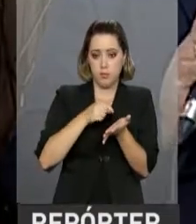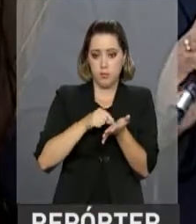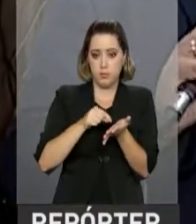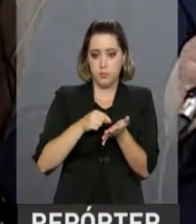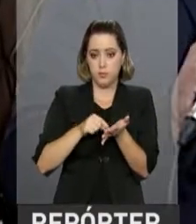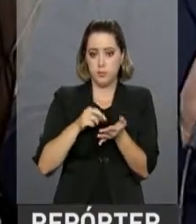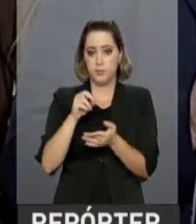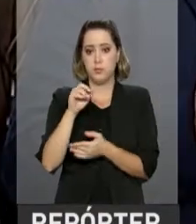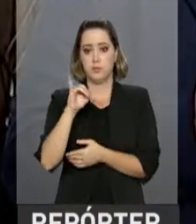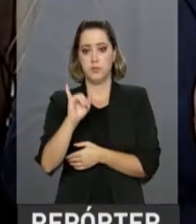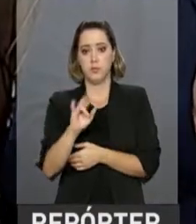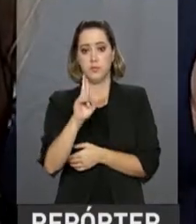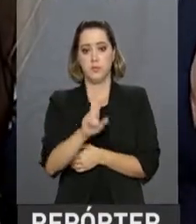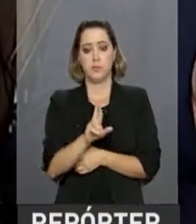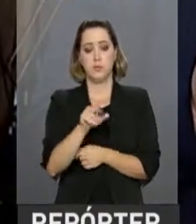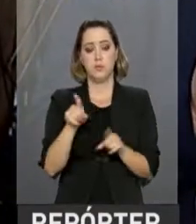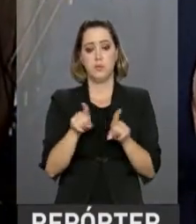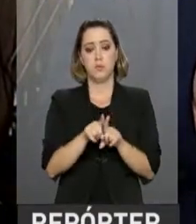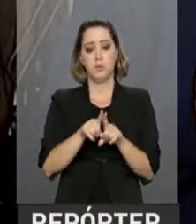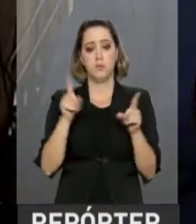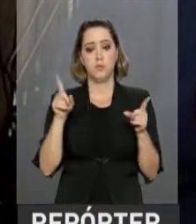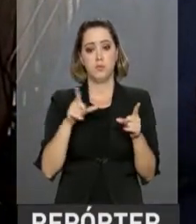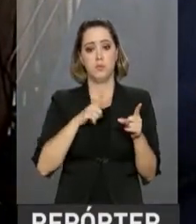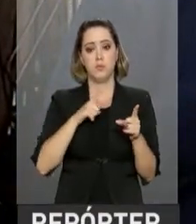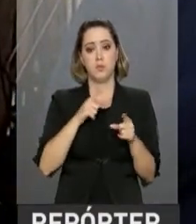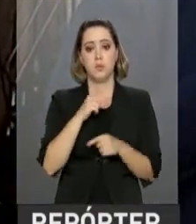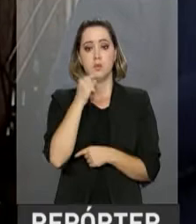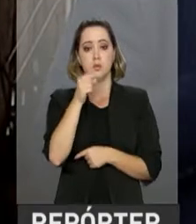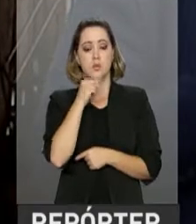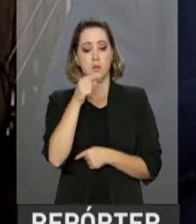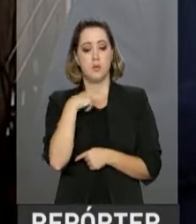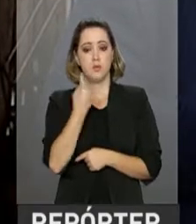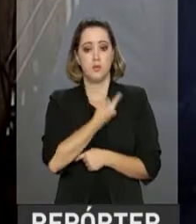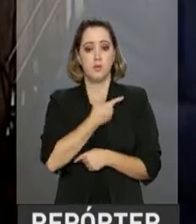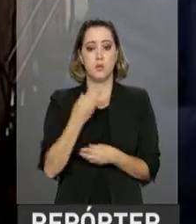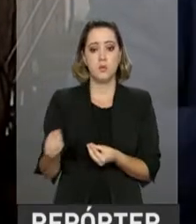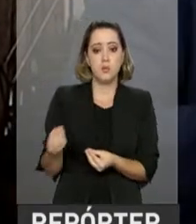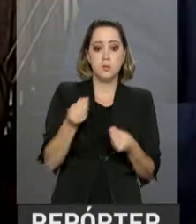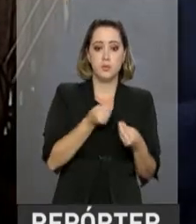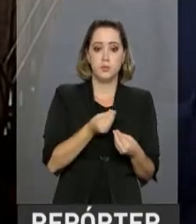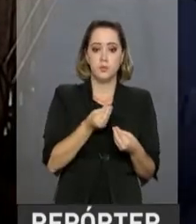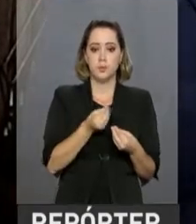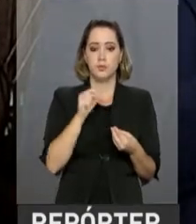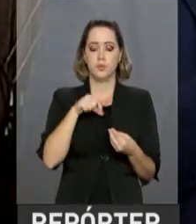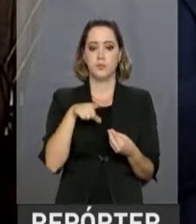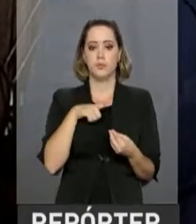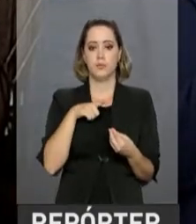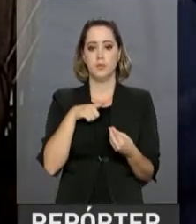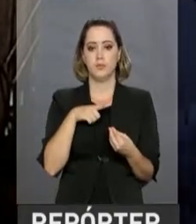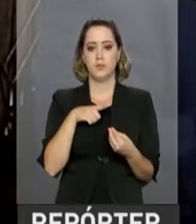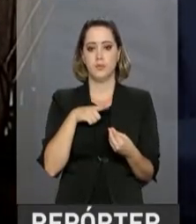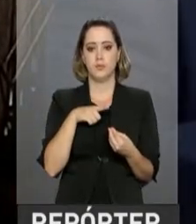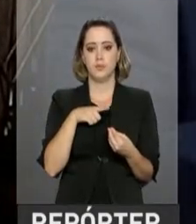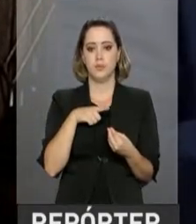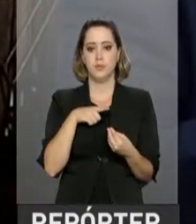imposto de renda dela mas ela tinha uma dúvida e nós resolvemos trazê la para o